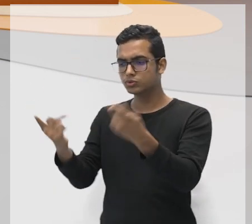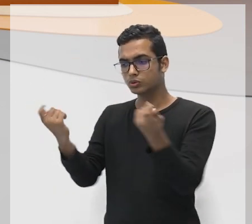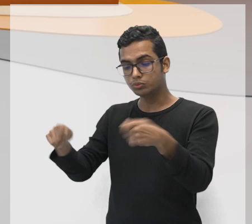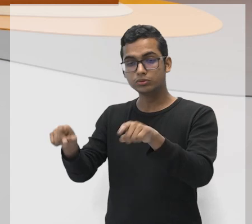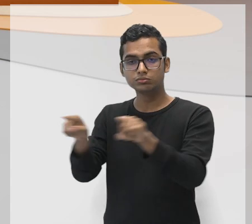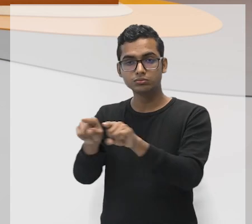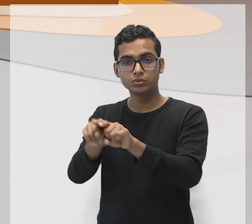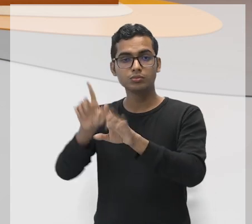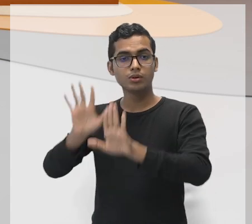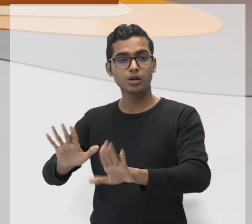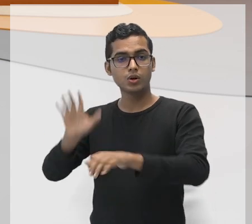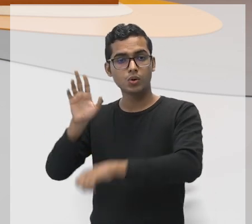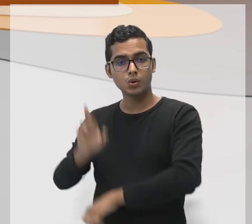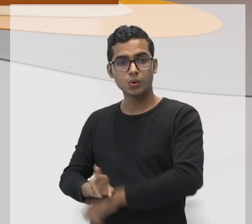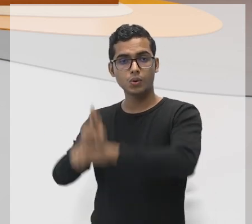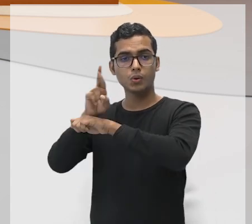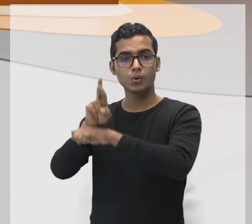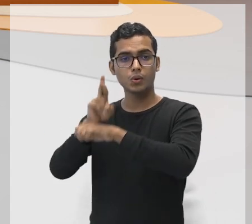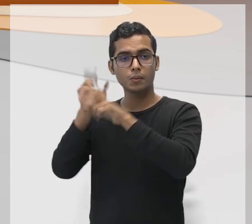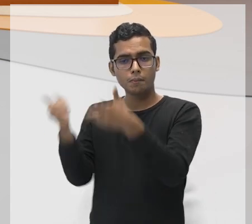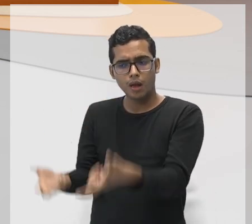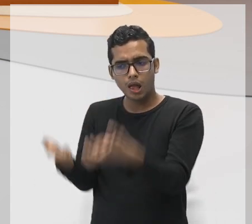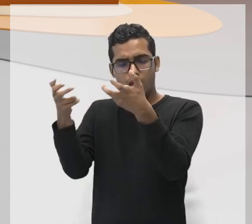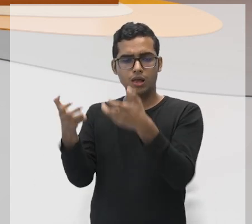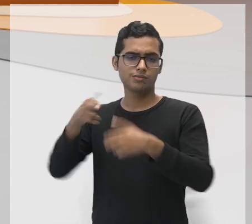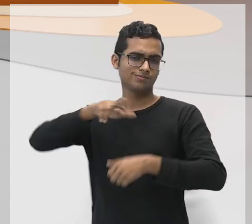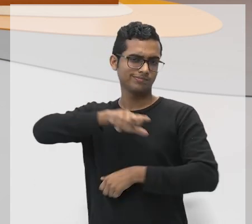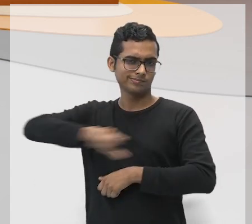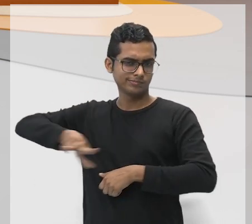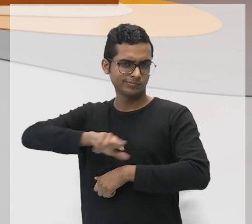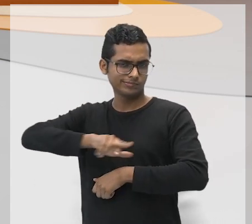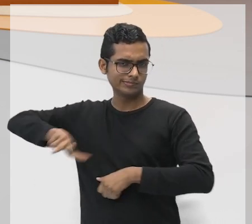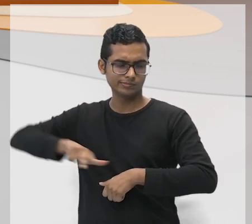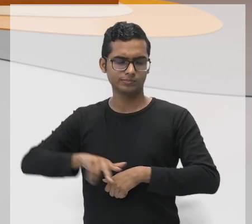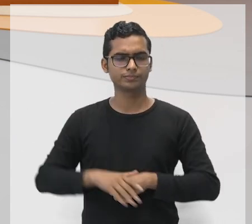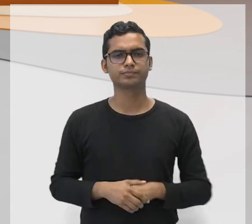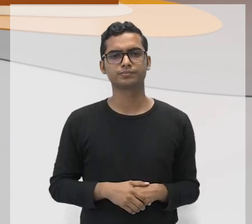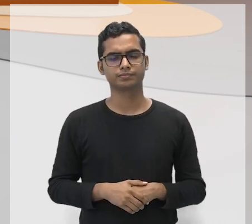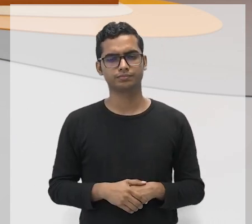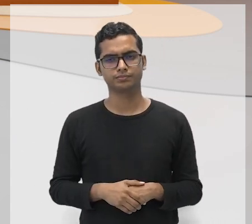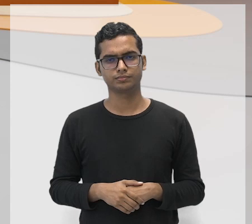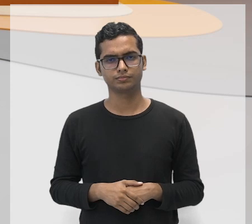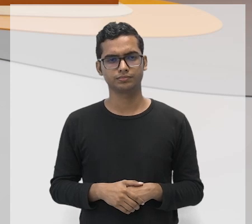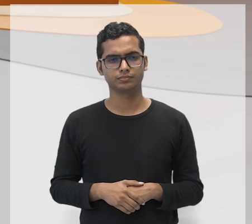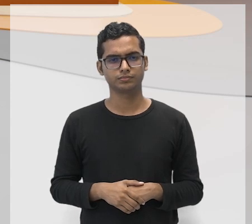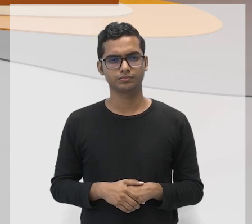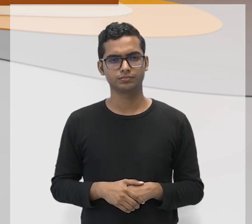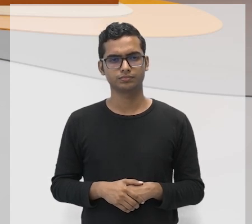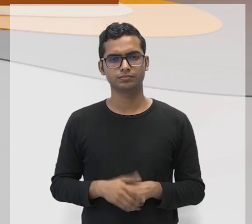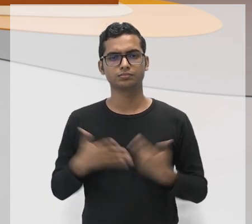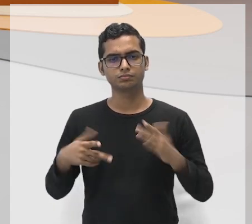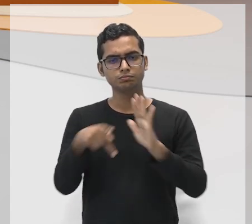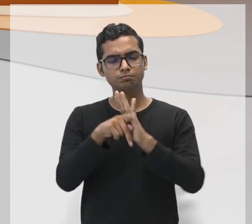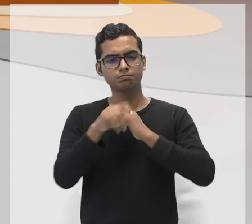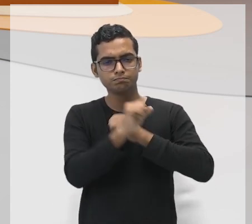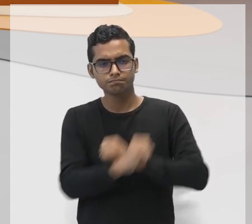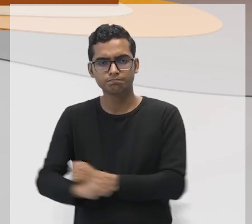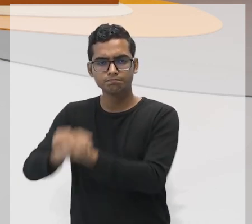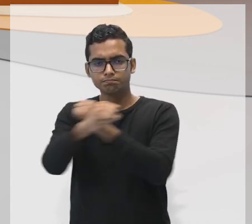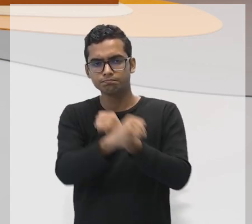mas esses recursos não são explorados. Então, ali eles têm uma maior, como eu já disse, proteção integral. Eles